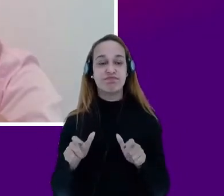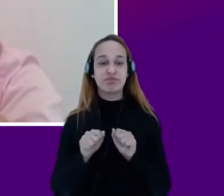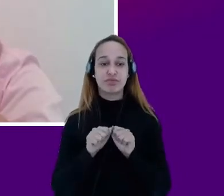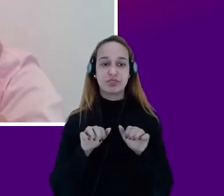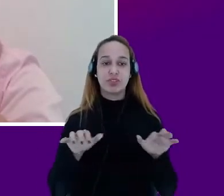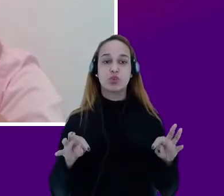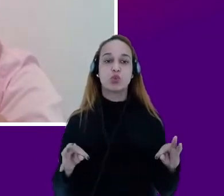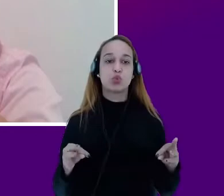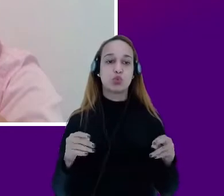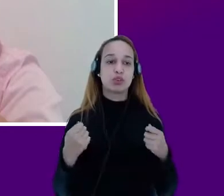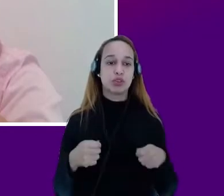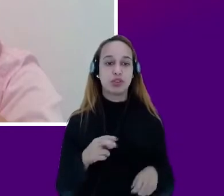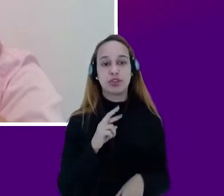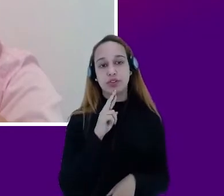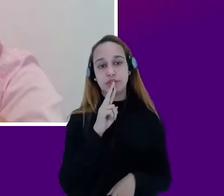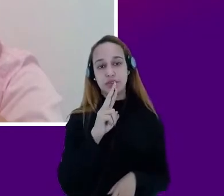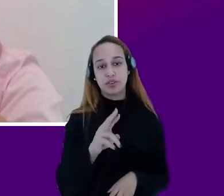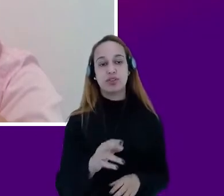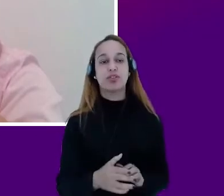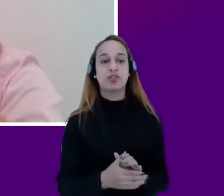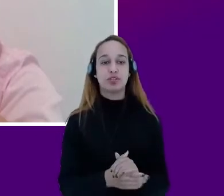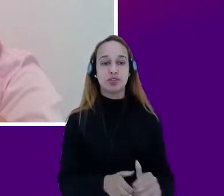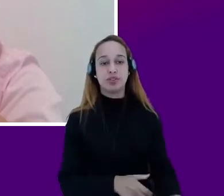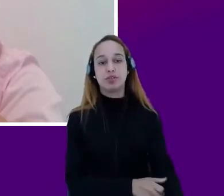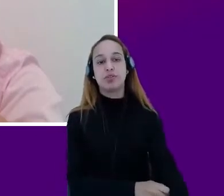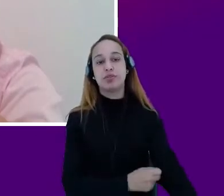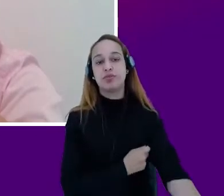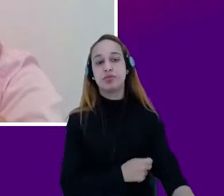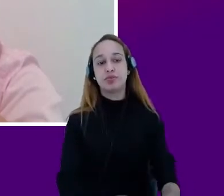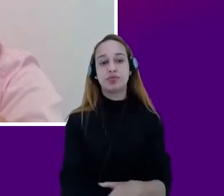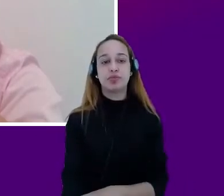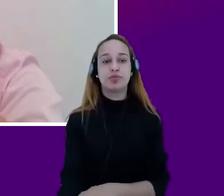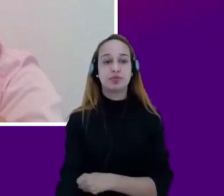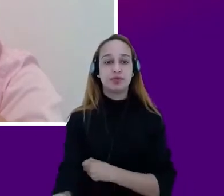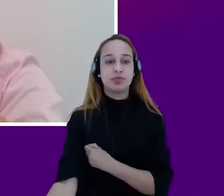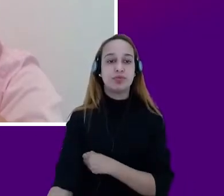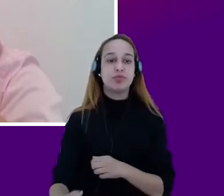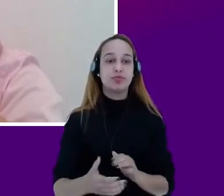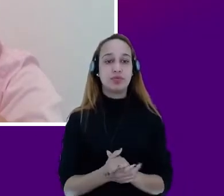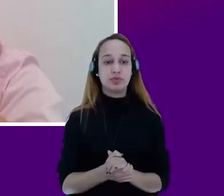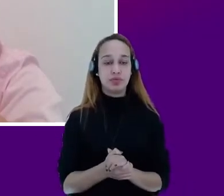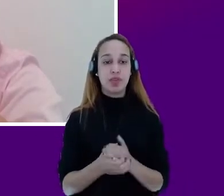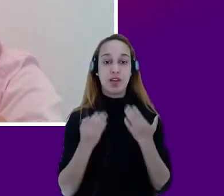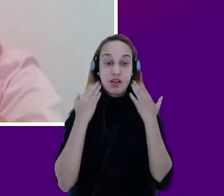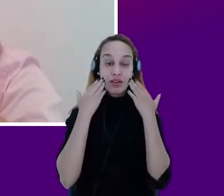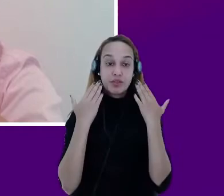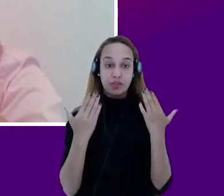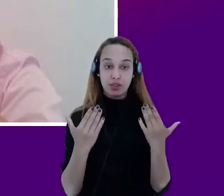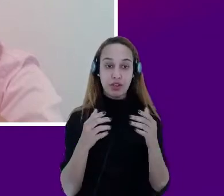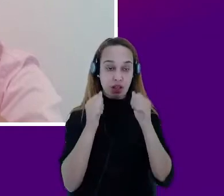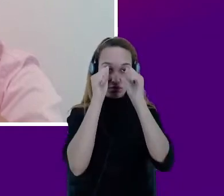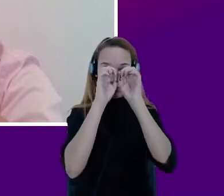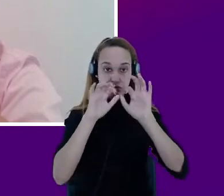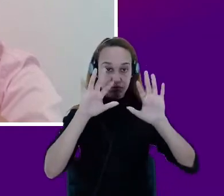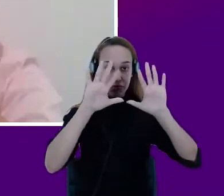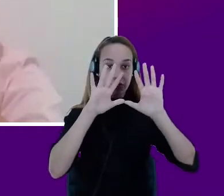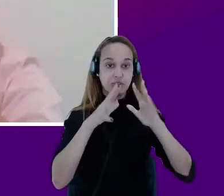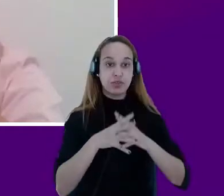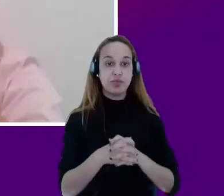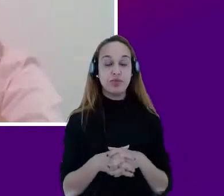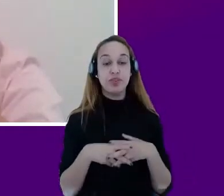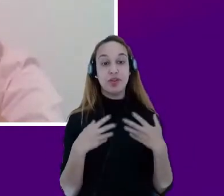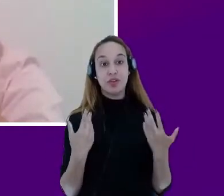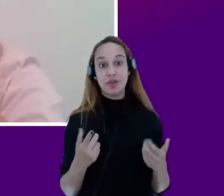deveriam responder e foi muito esclarecedora a sua apresentação. Muito obrigado. Acho que a gente não vai ter tempo para